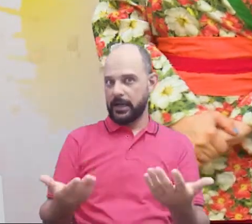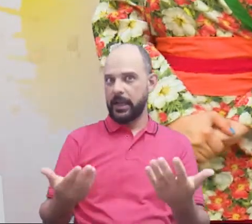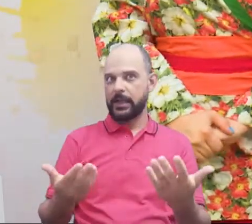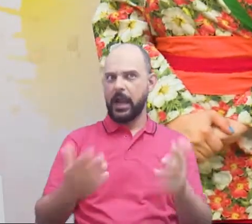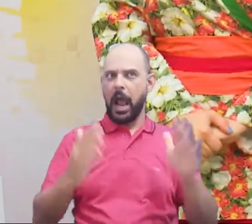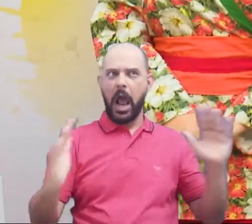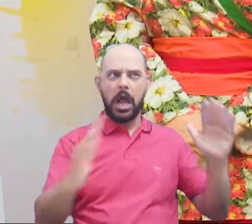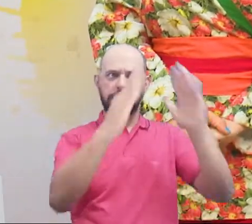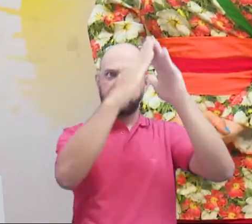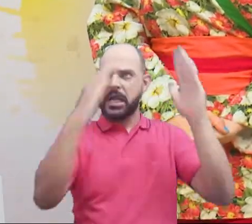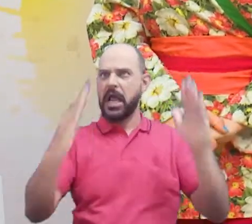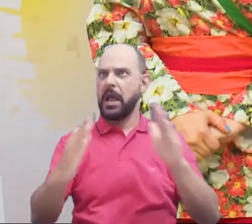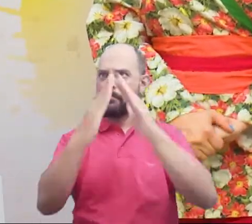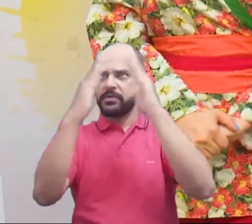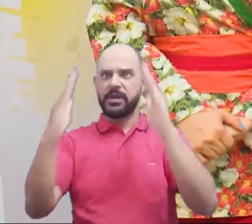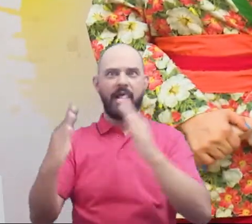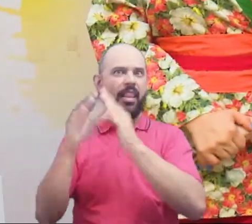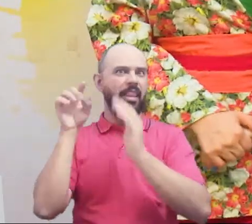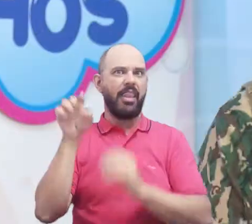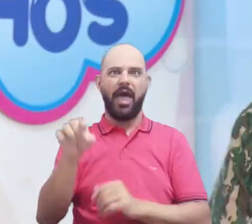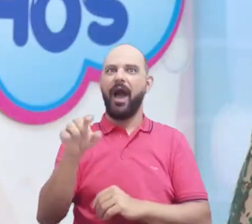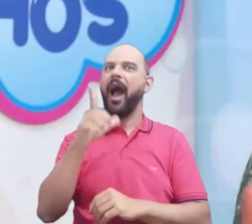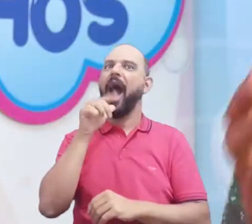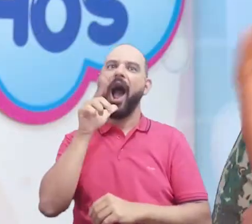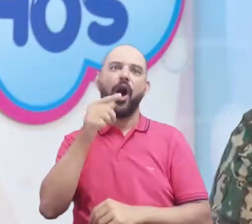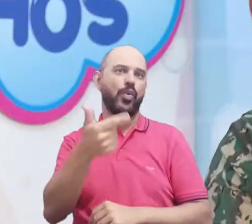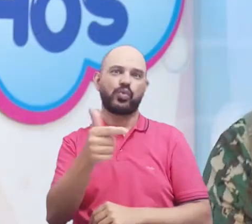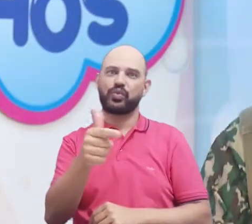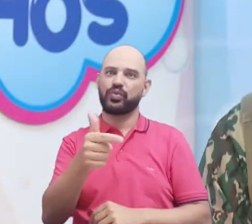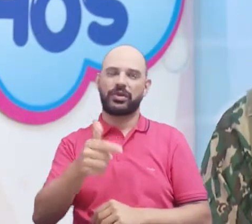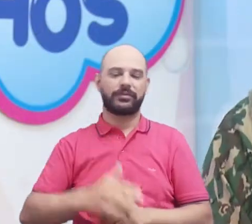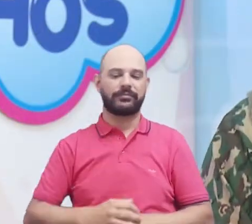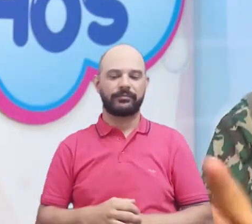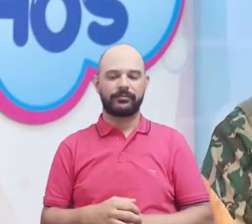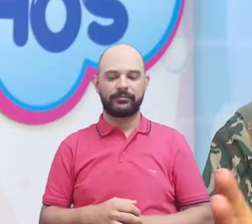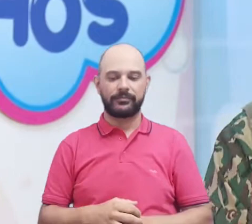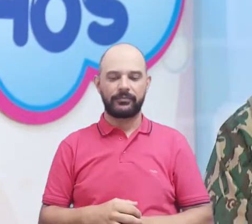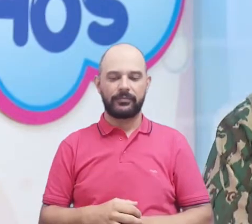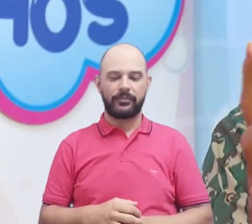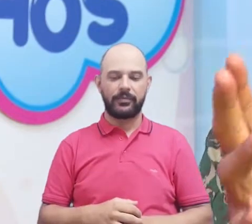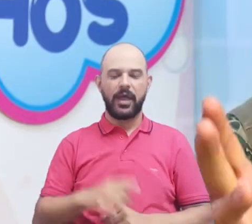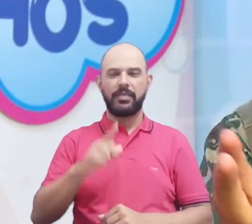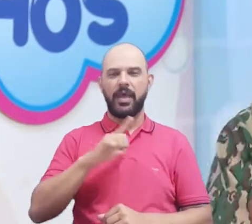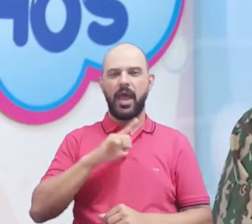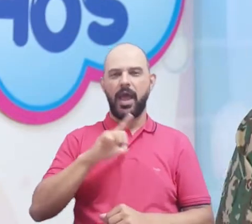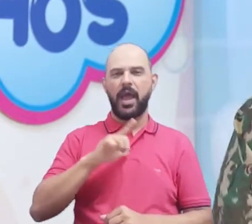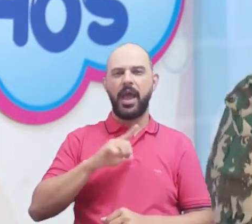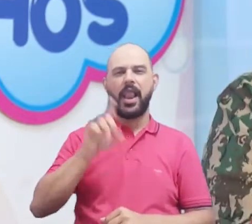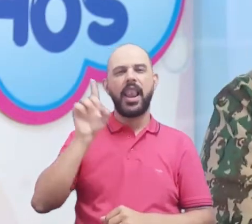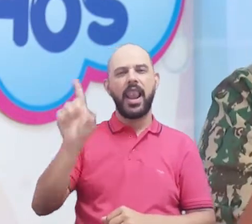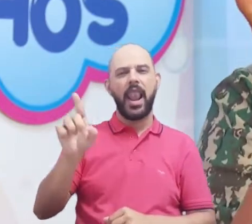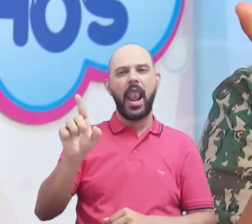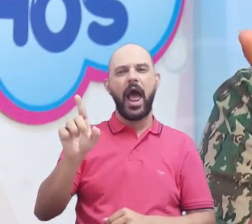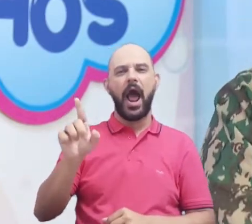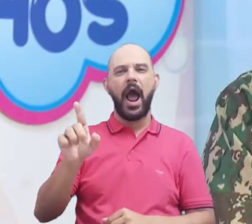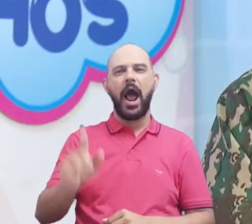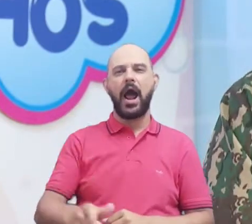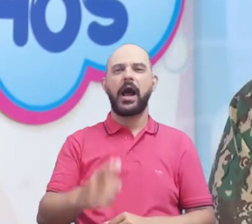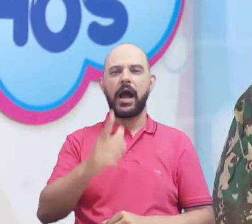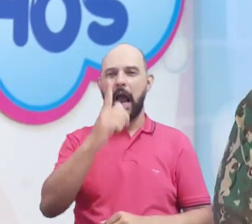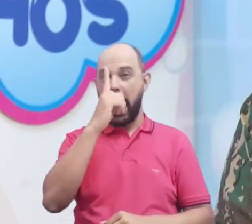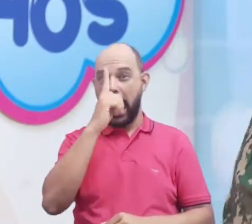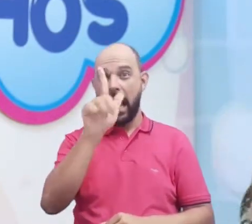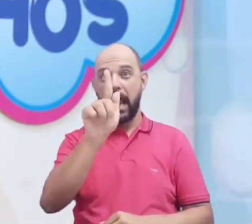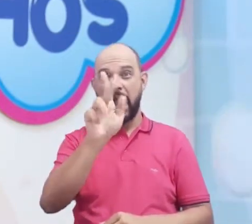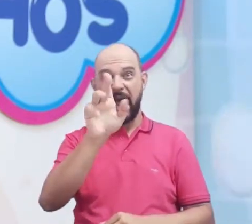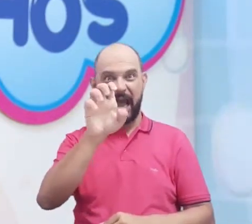Nas pirâmides não deve ter lagoa. Me lembrou também das colunas cheias de linhas retas na Grécia,